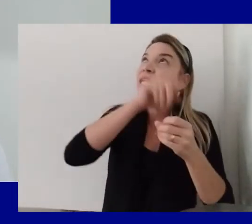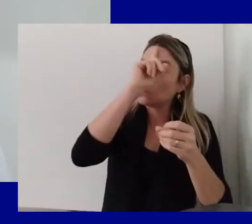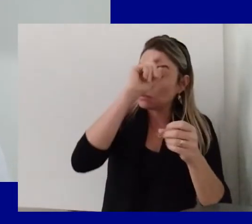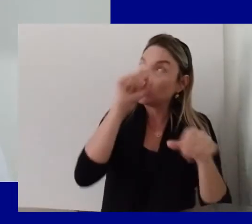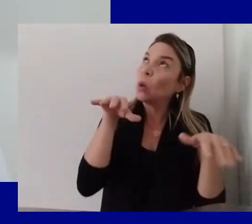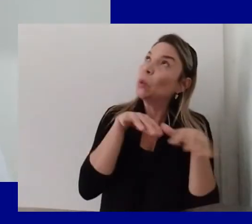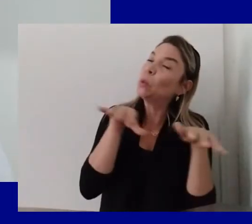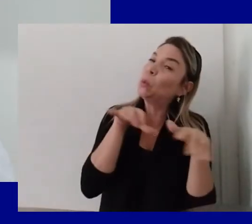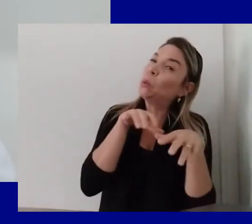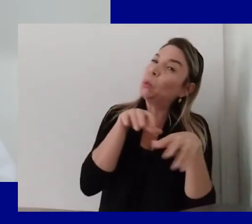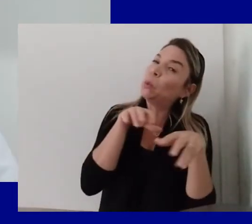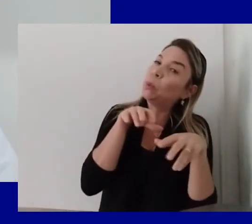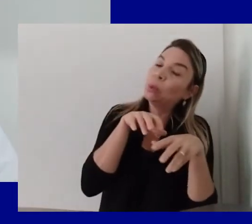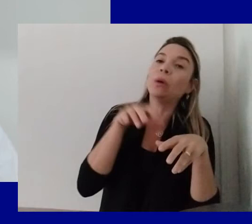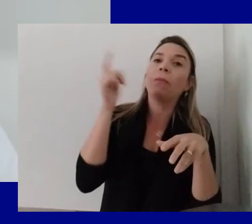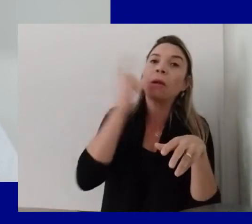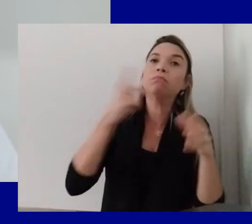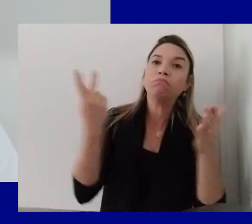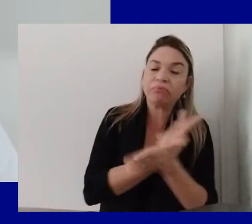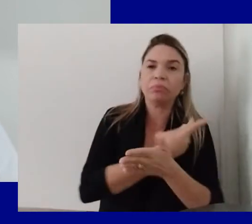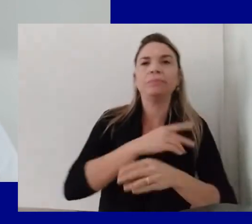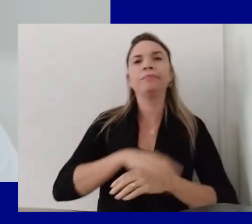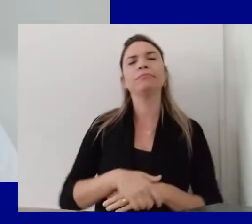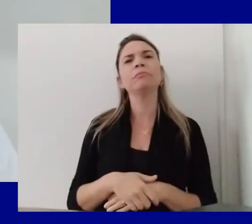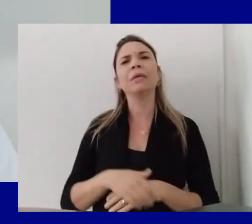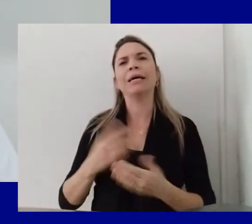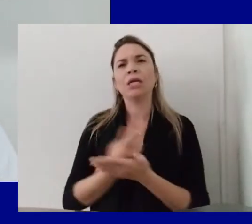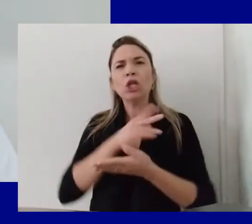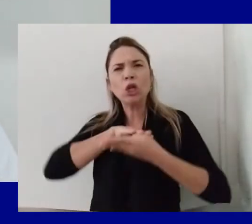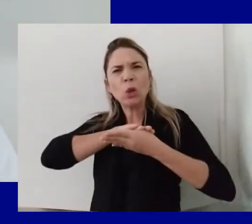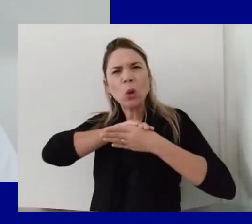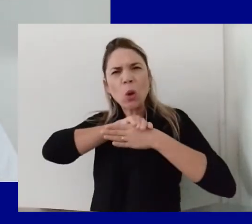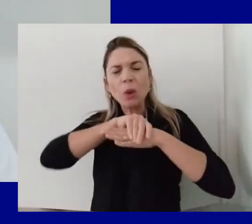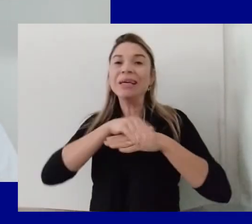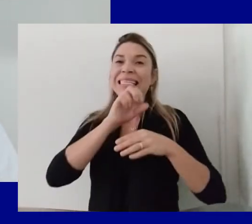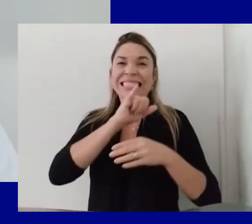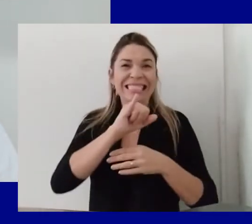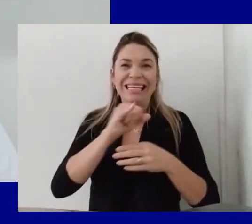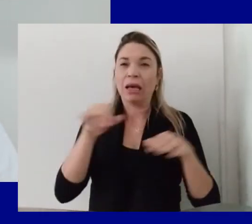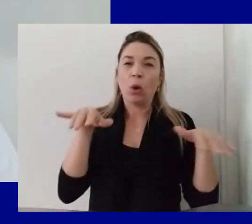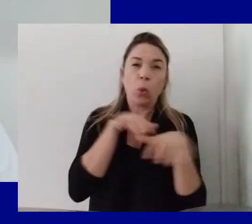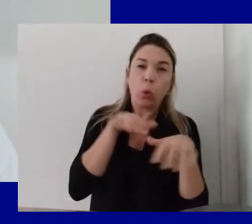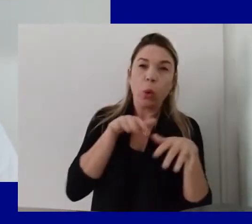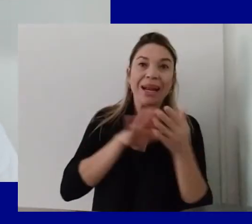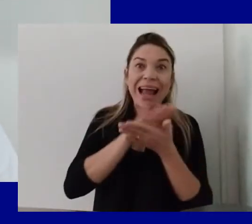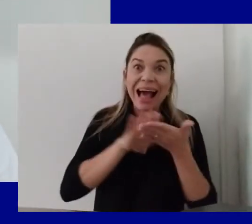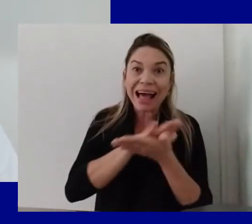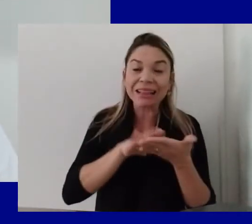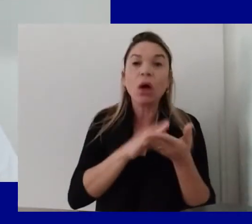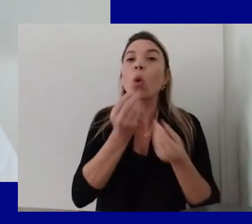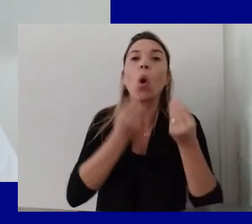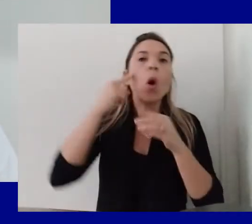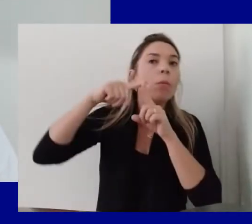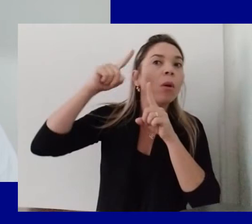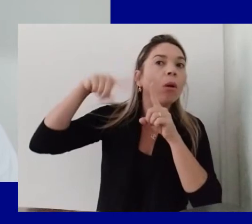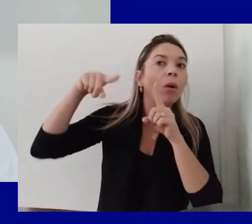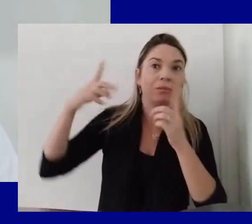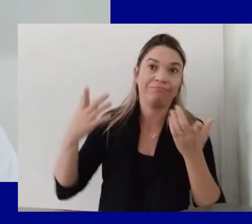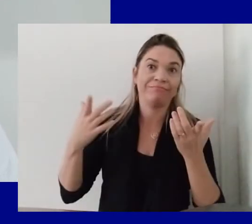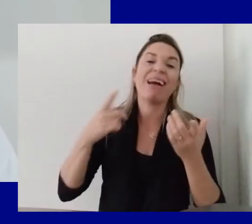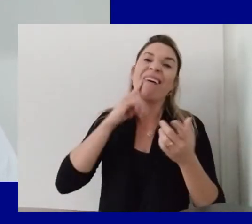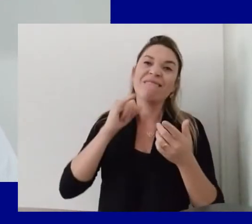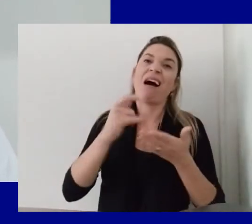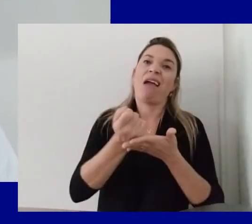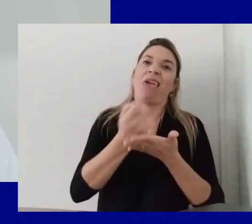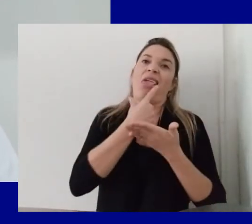a cirurgia. E nós oramos. Naquela noite, nós fomos movidos pelo Espírito Santo para